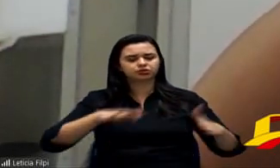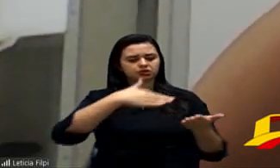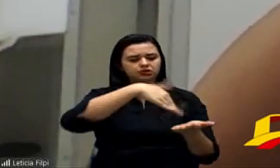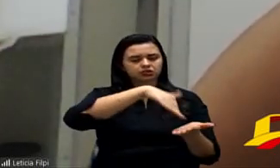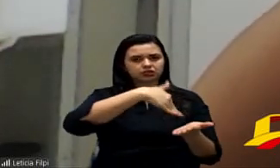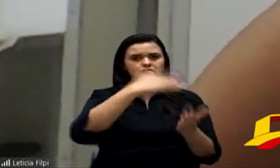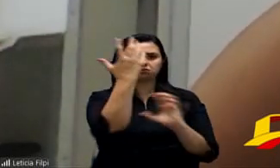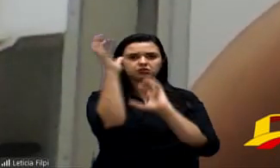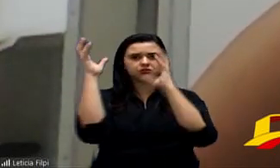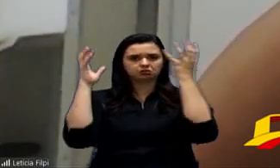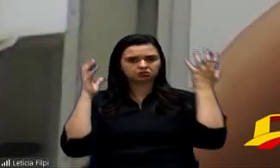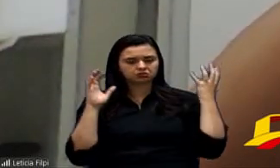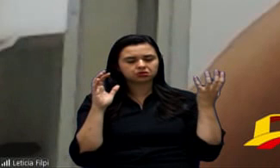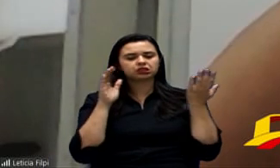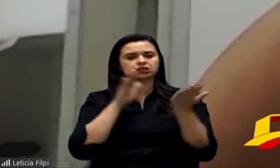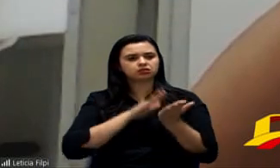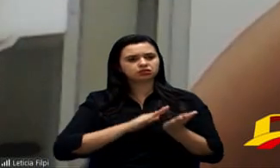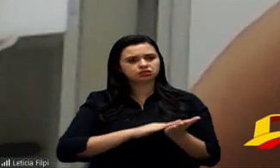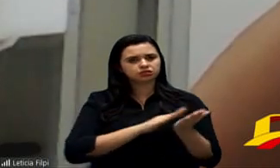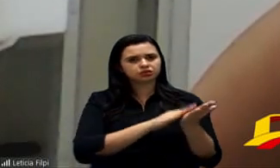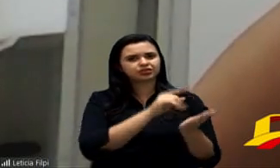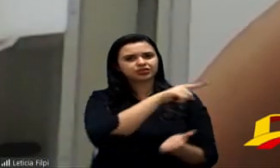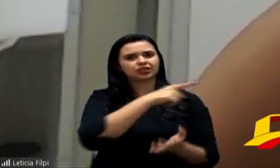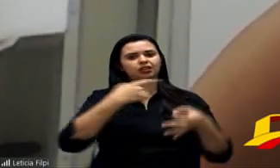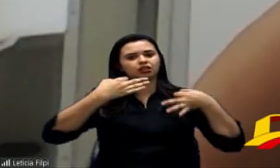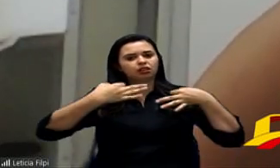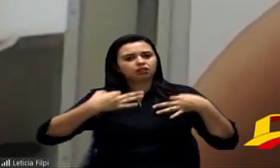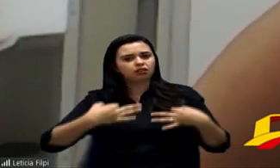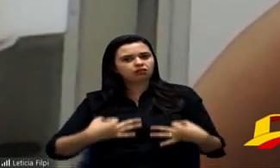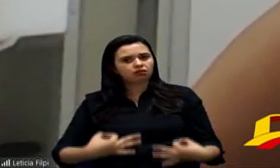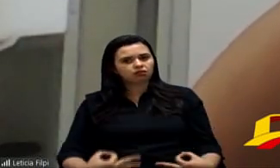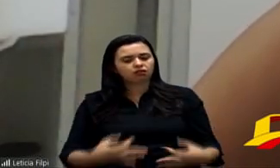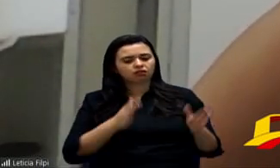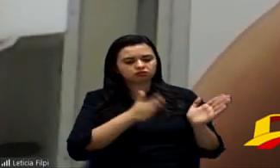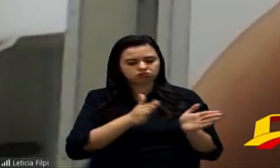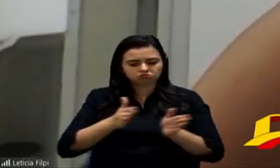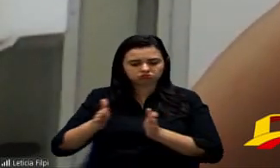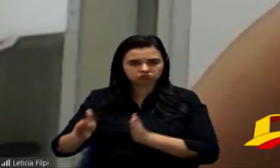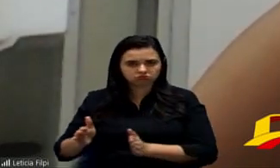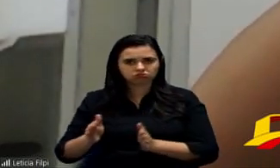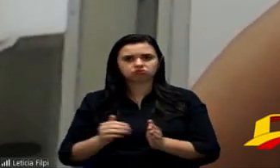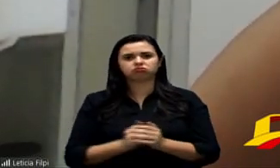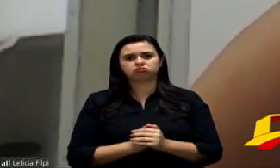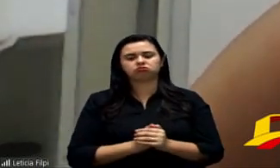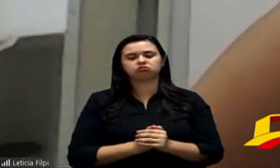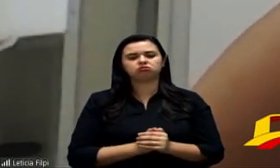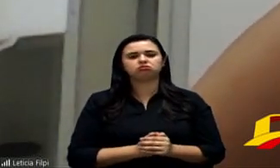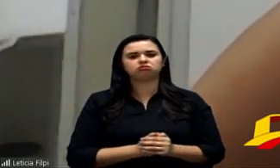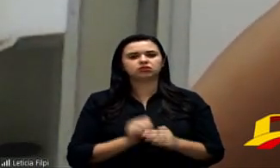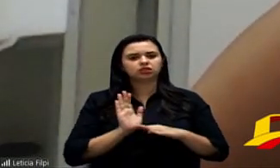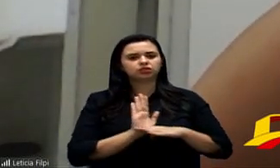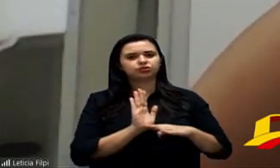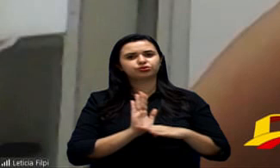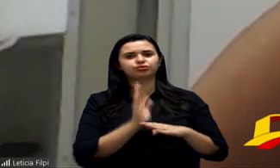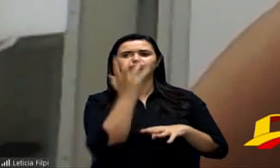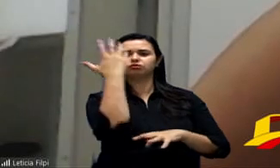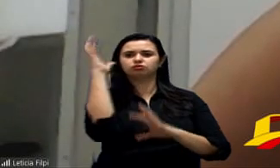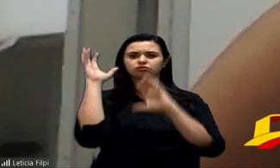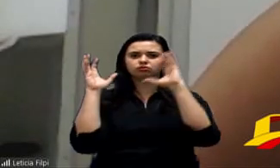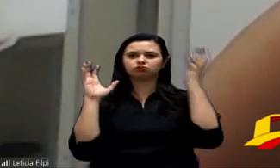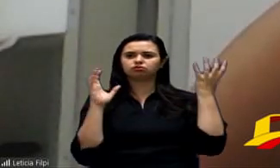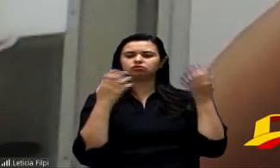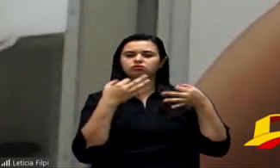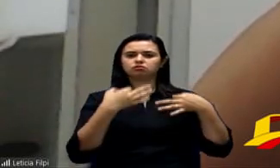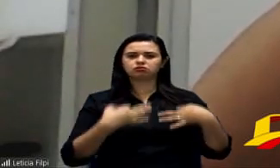Mato Grosso, como sendo um lugar exemplar, inclusive na preservação do meio ambiente. Se existem